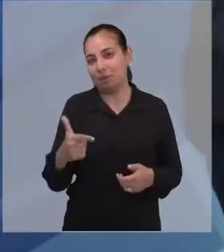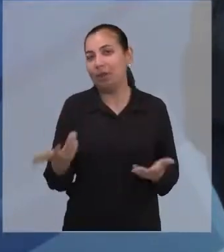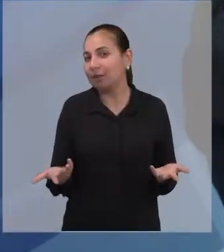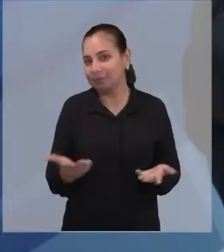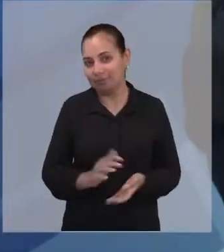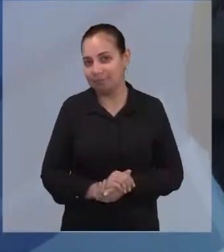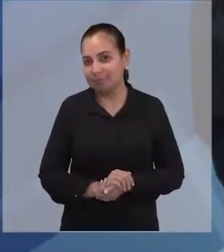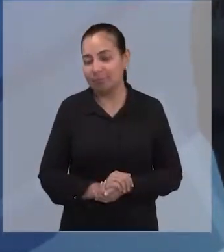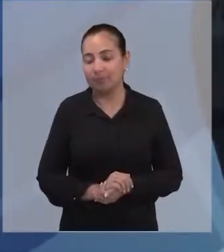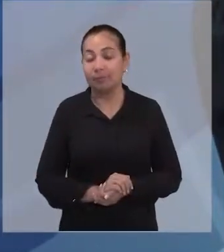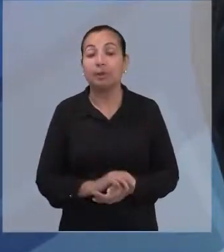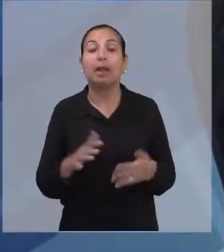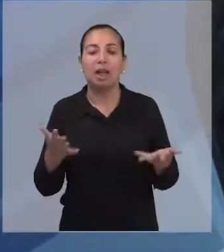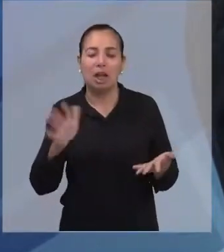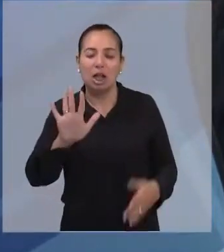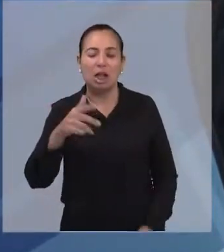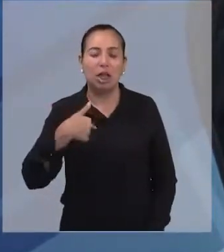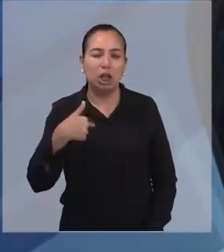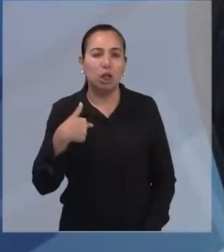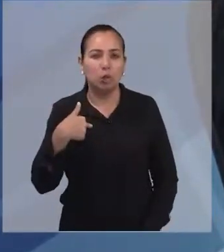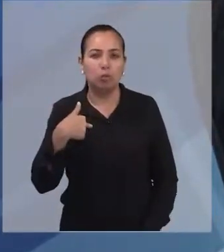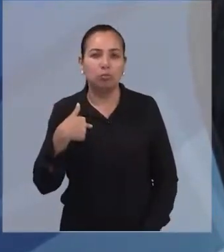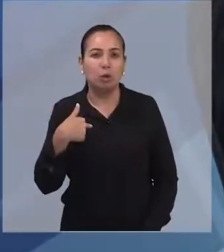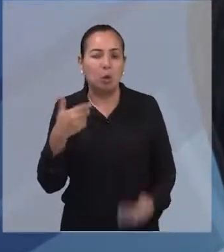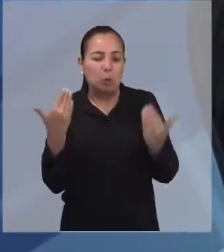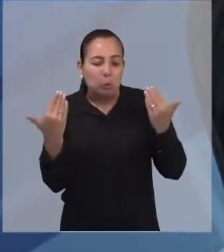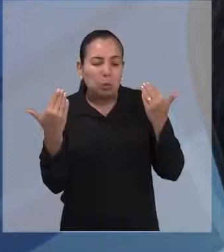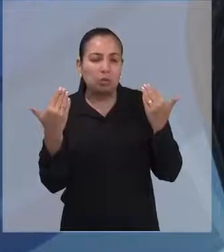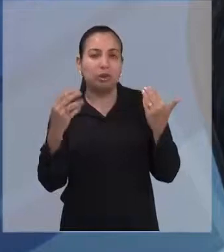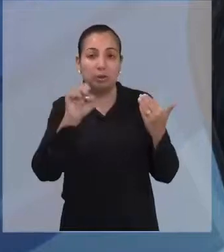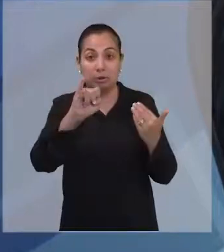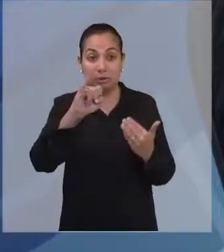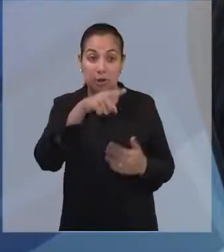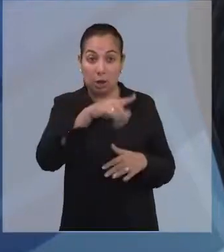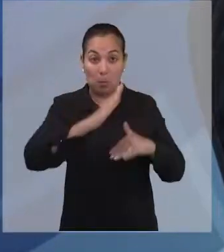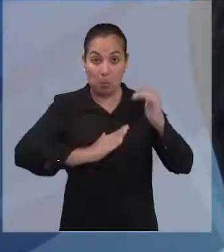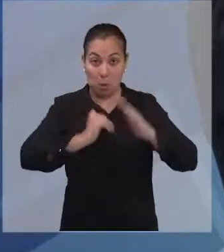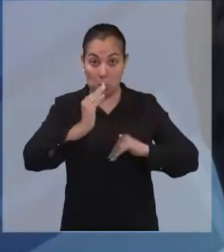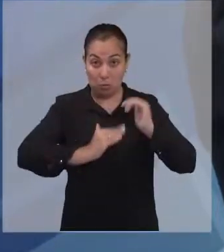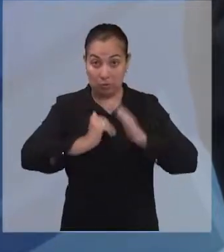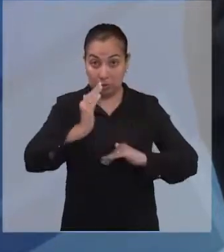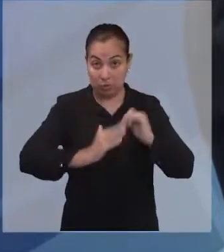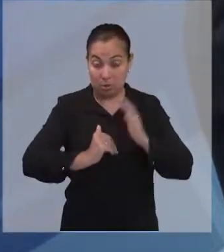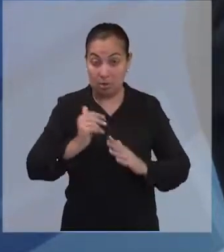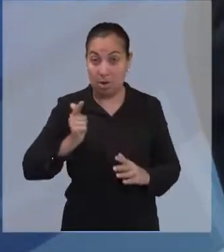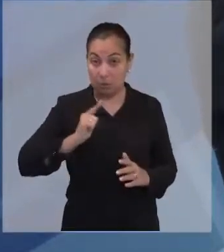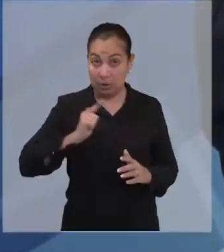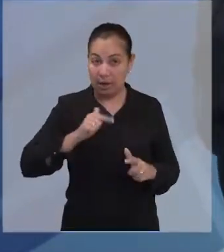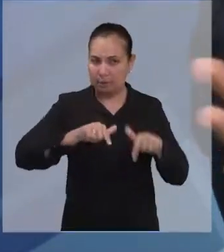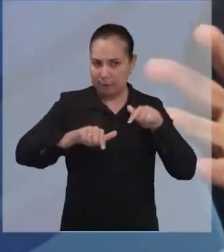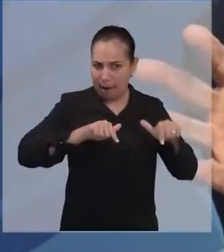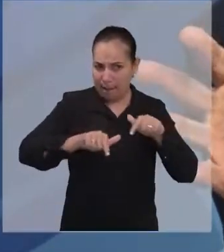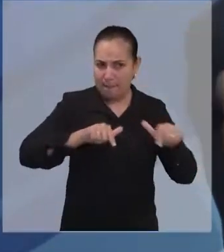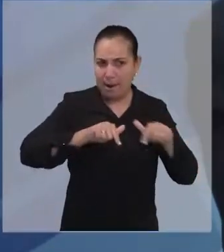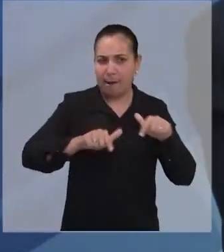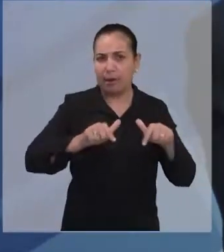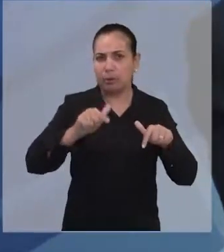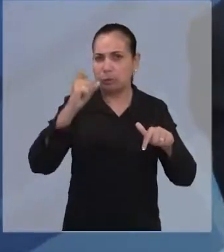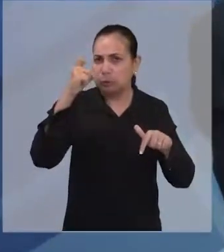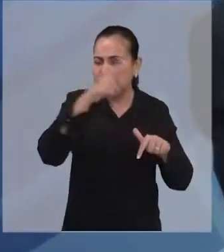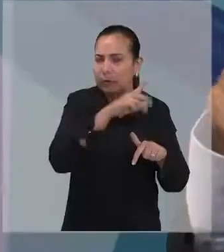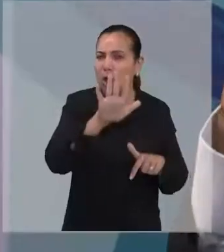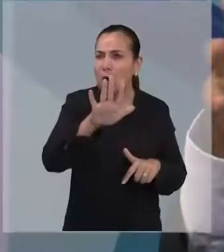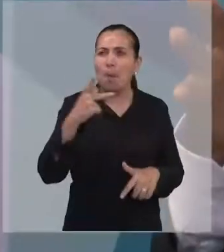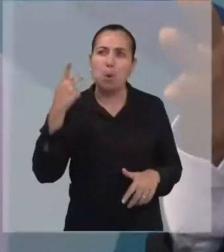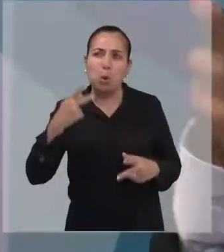Olha, eu duvido que um profissional trabalhe em questões complexas, e não é só um procurador,